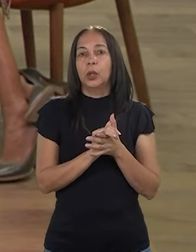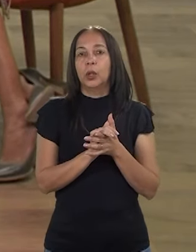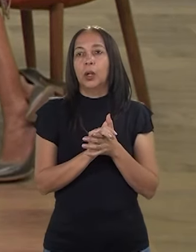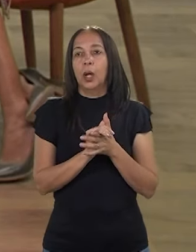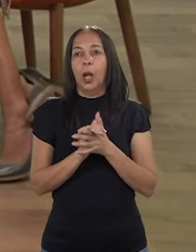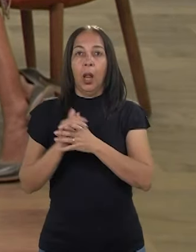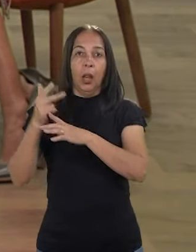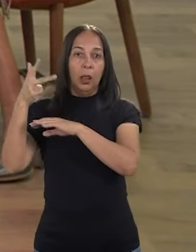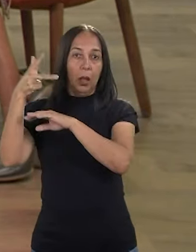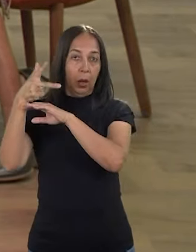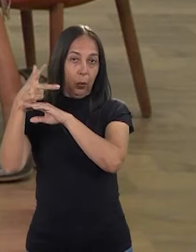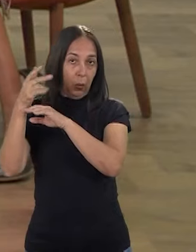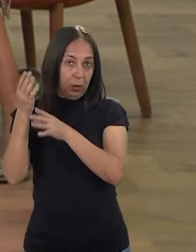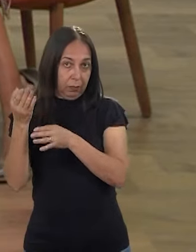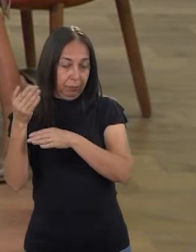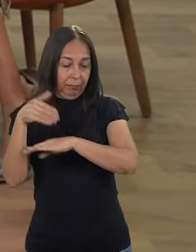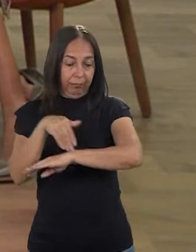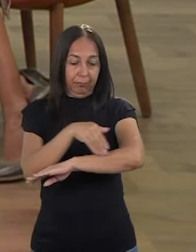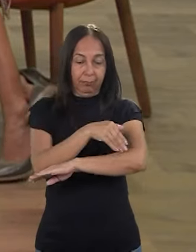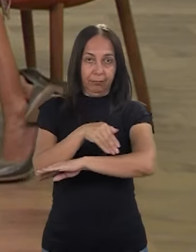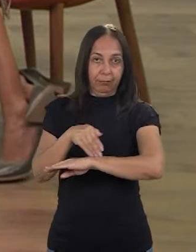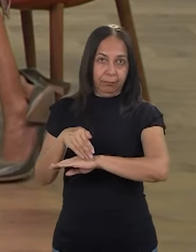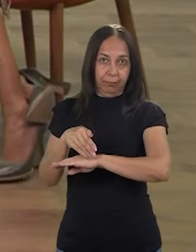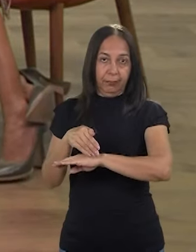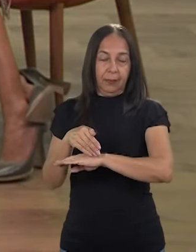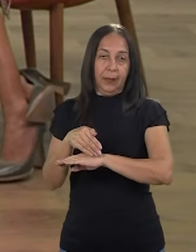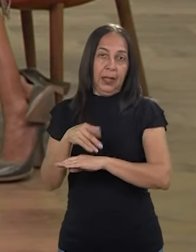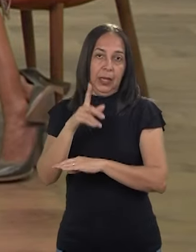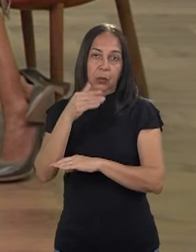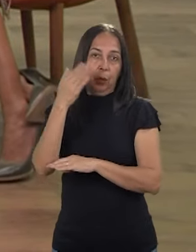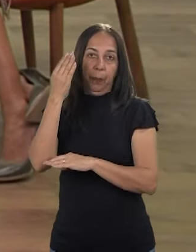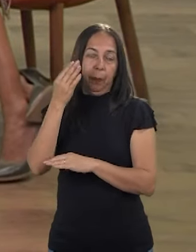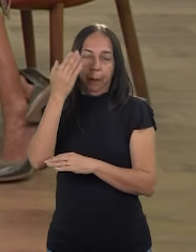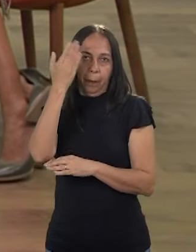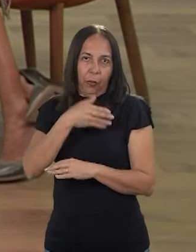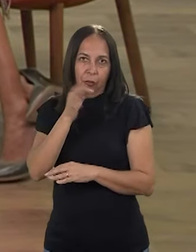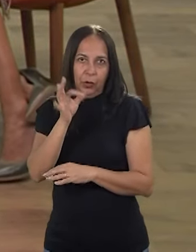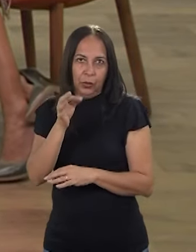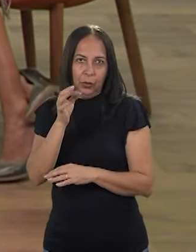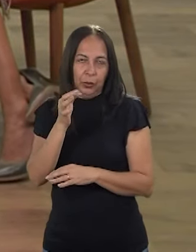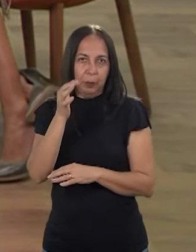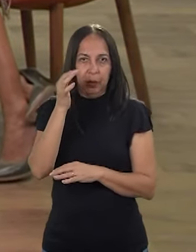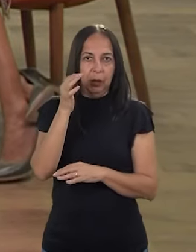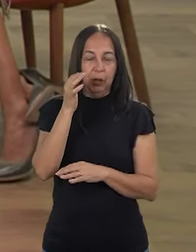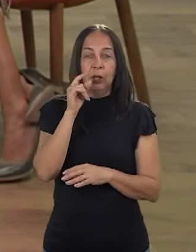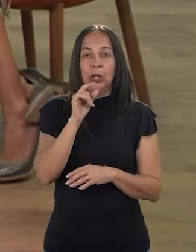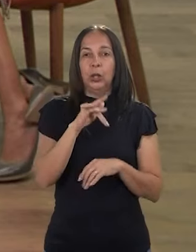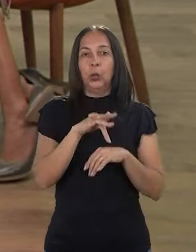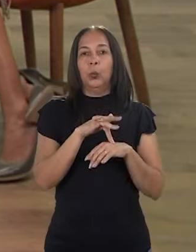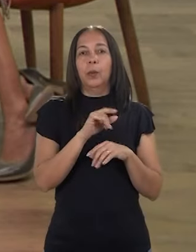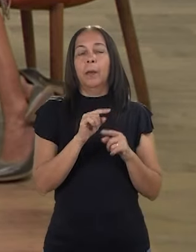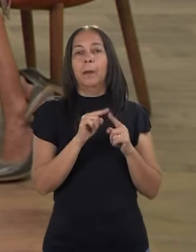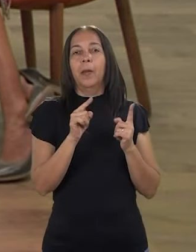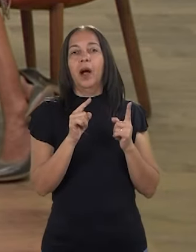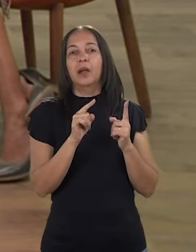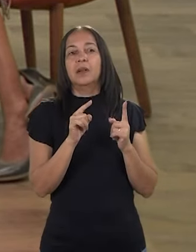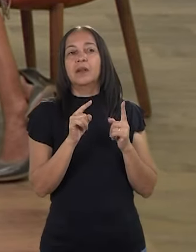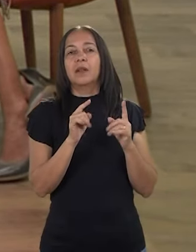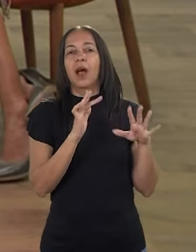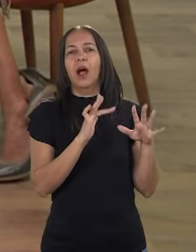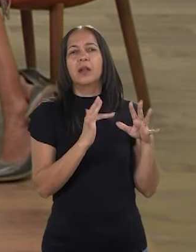inibir na rua com a câmera para prender pessoas ou deter pessoas que não não são comprovadamente culpadas mas as redes